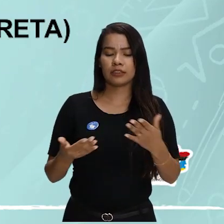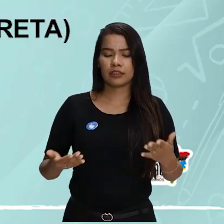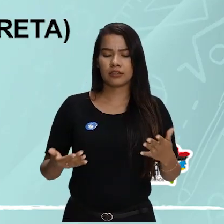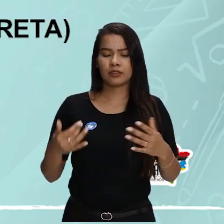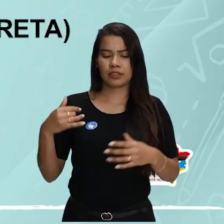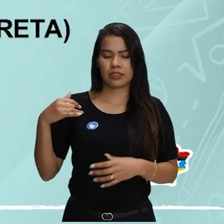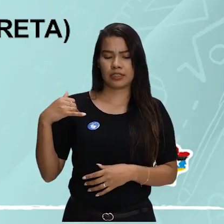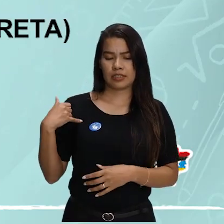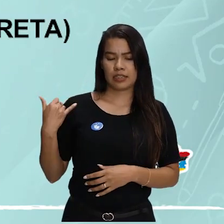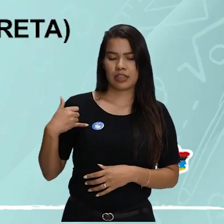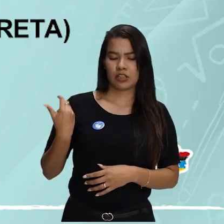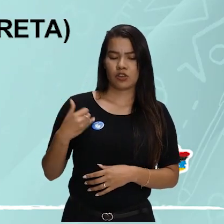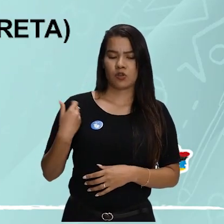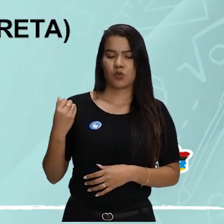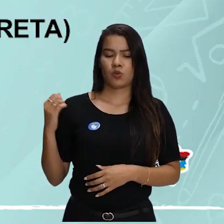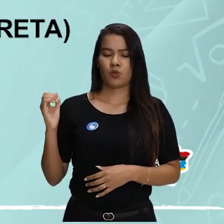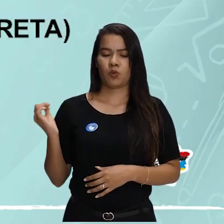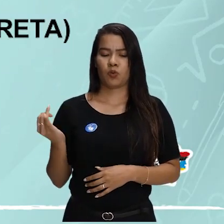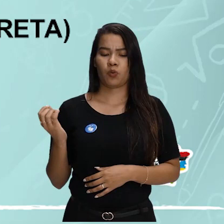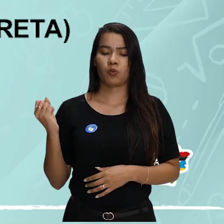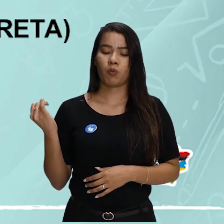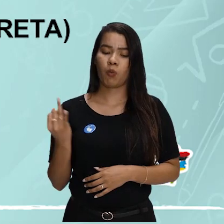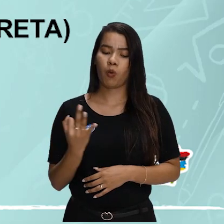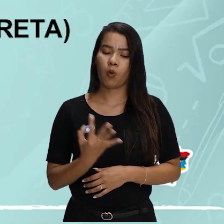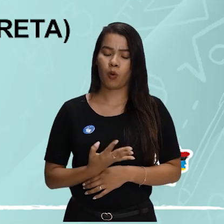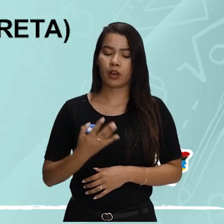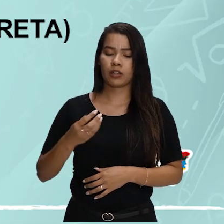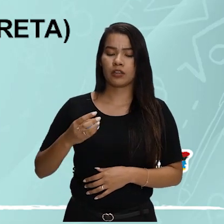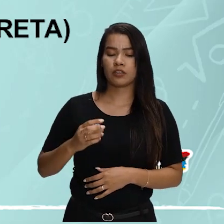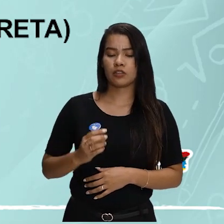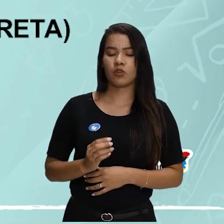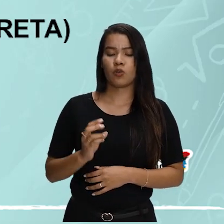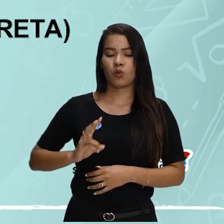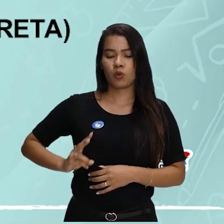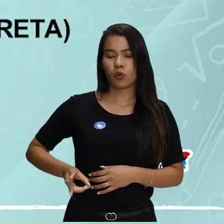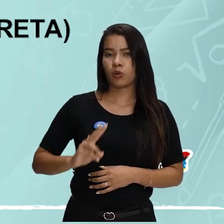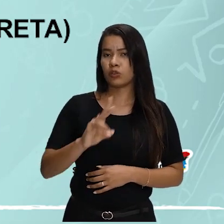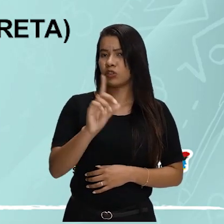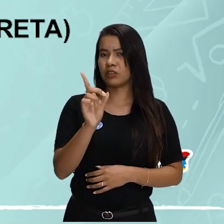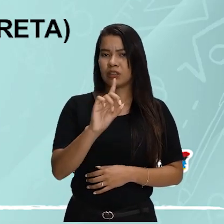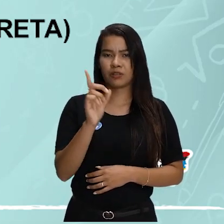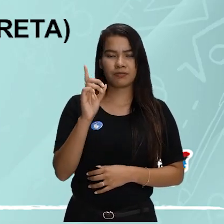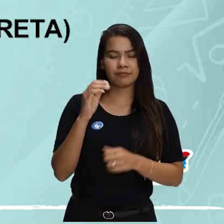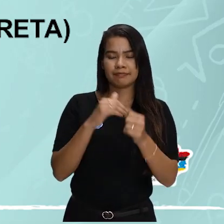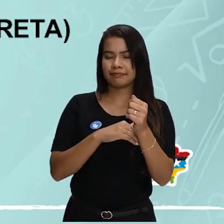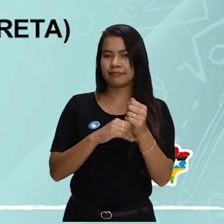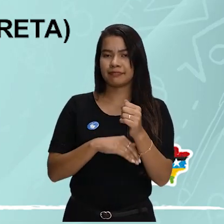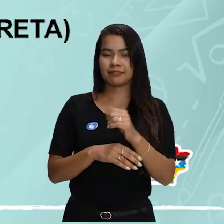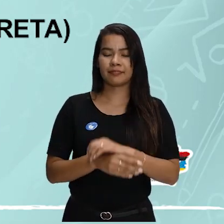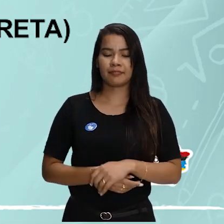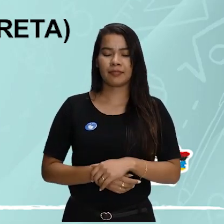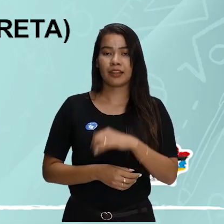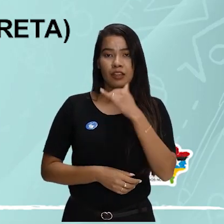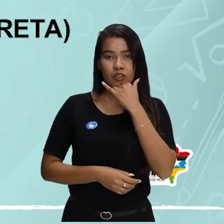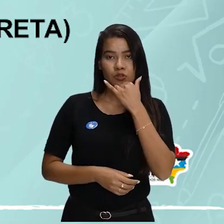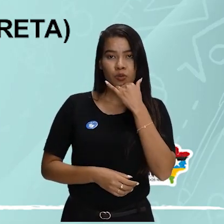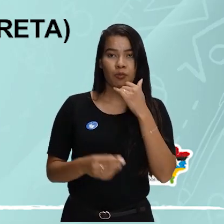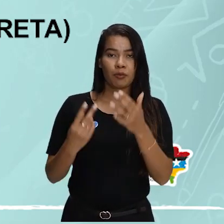quantitativa contínua, tá? Não é discreta, desculpem o errinho. Porque idade é